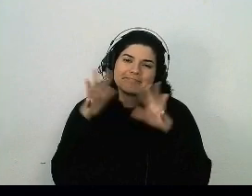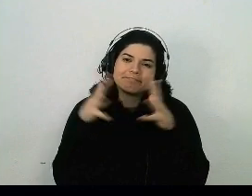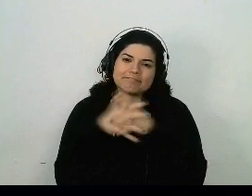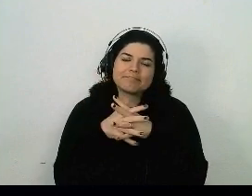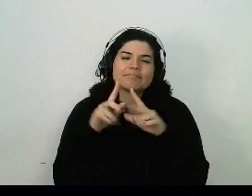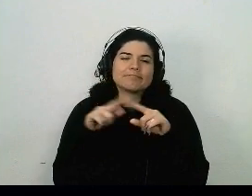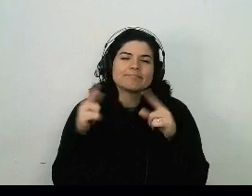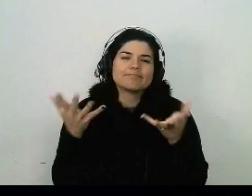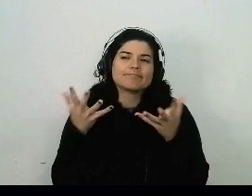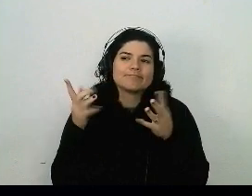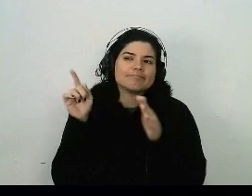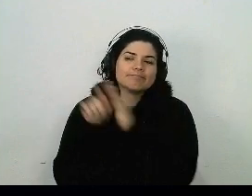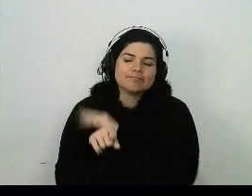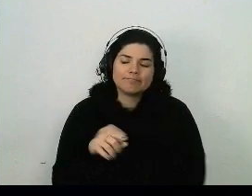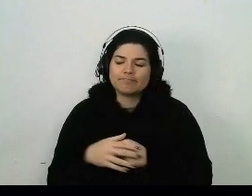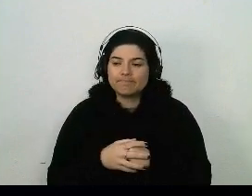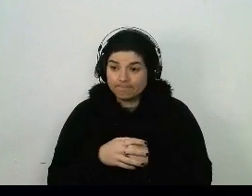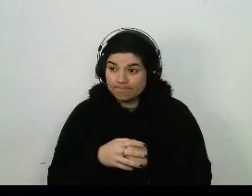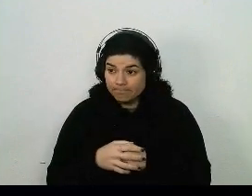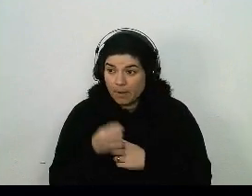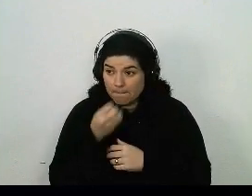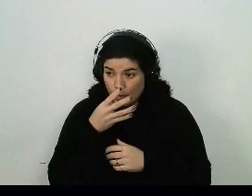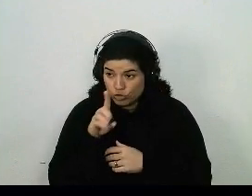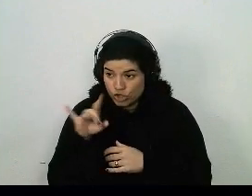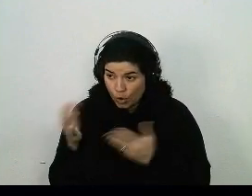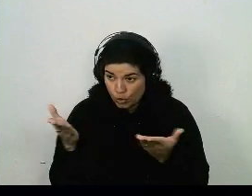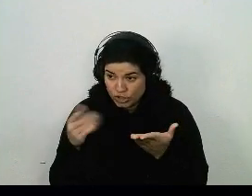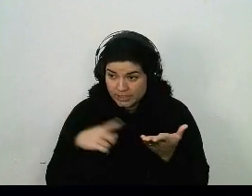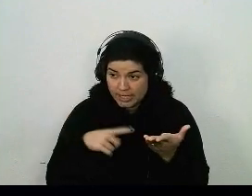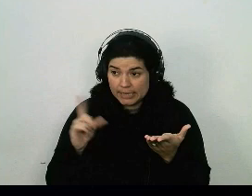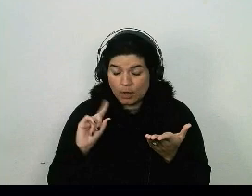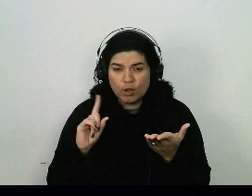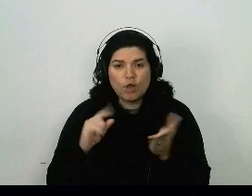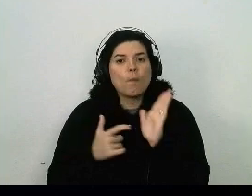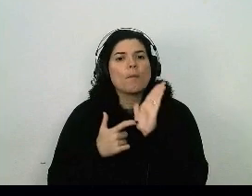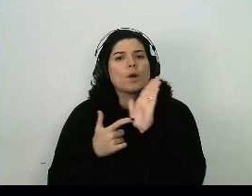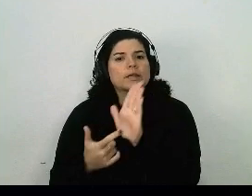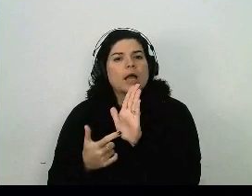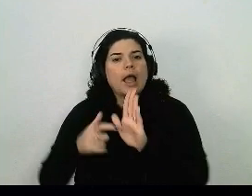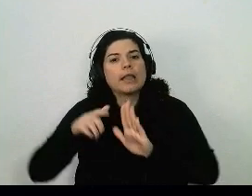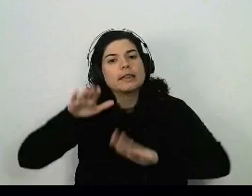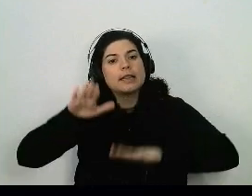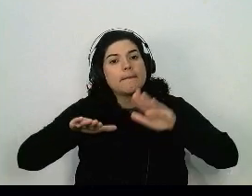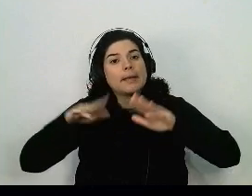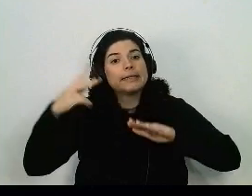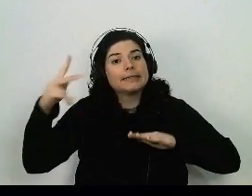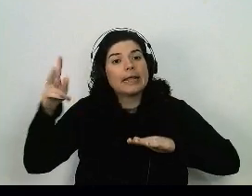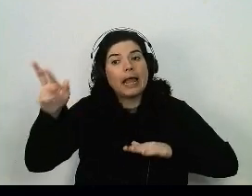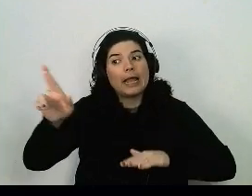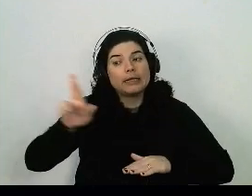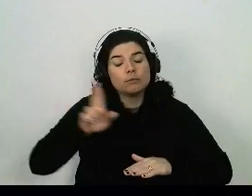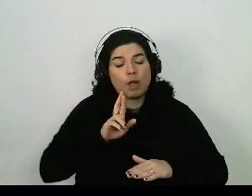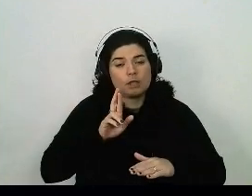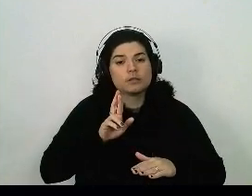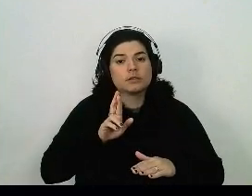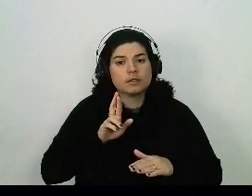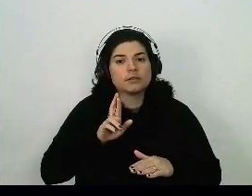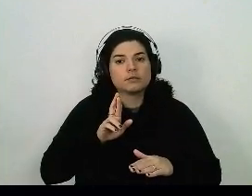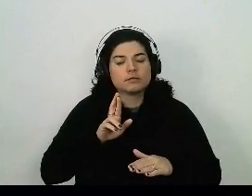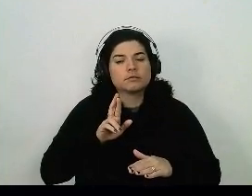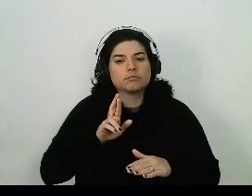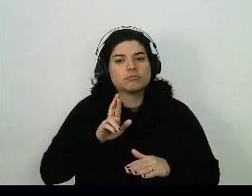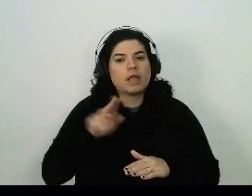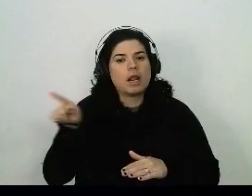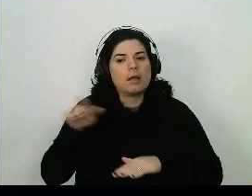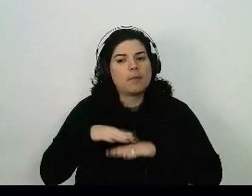se hoje ela teve um dia bom ou não e eu vou mostrar para ela que dependendo da resposta que ela me deu ela vai perceber